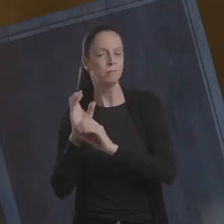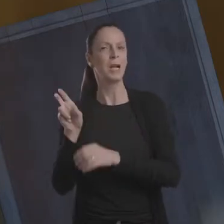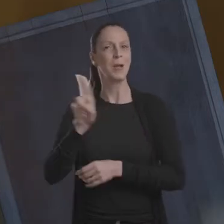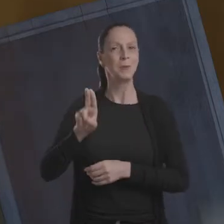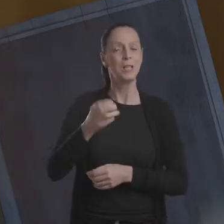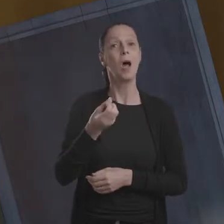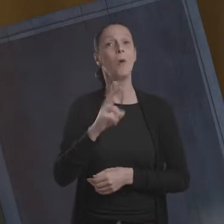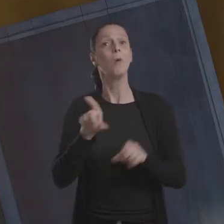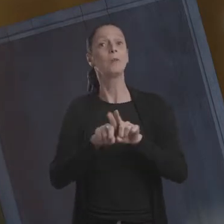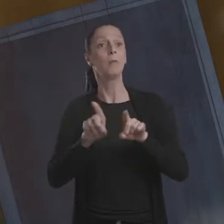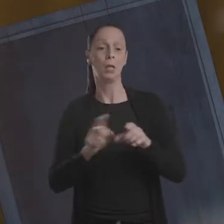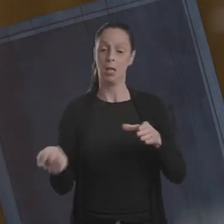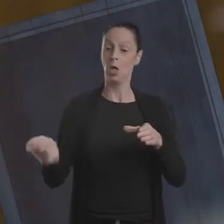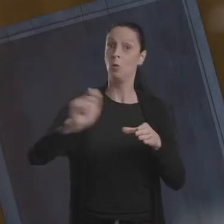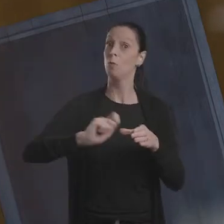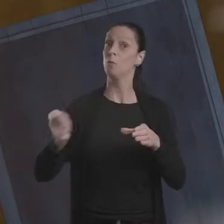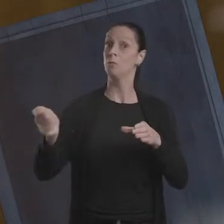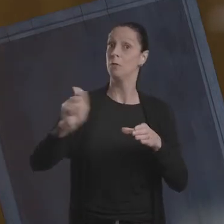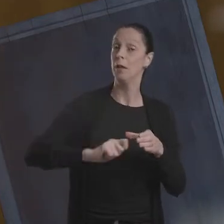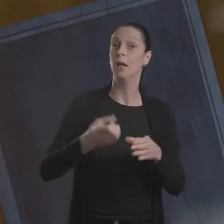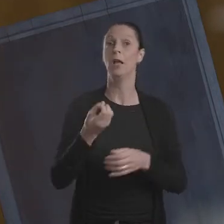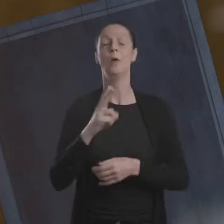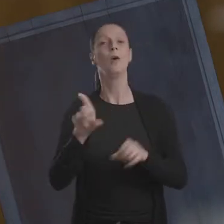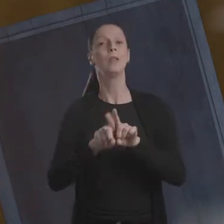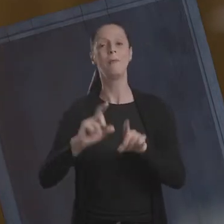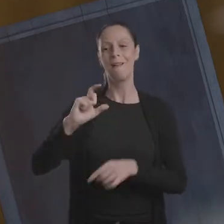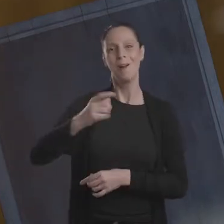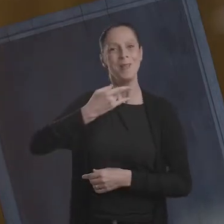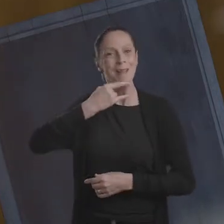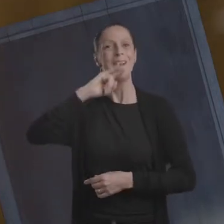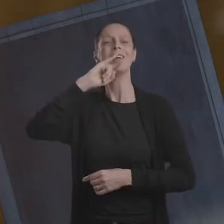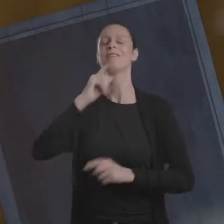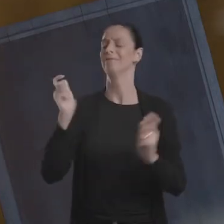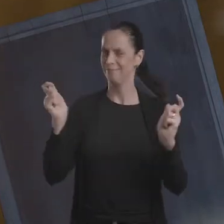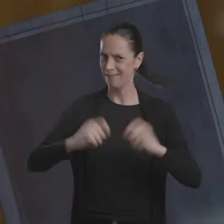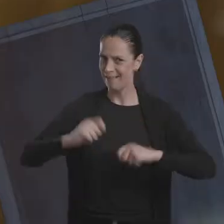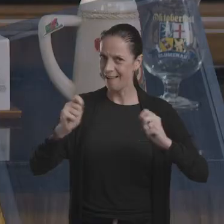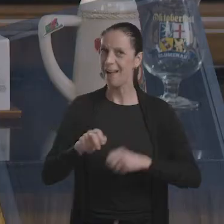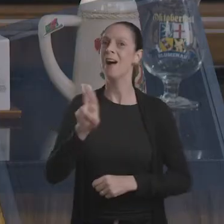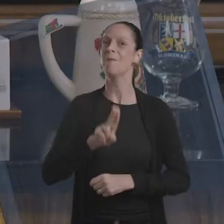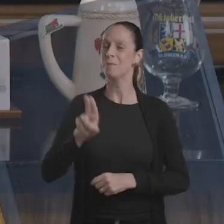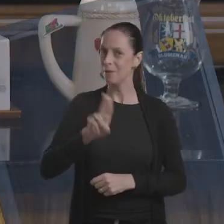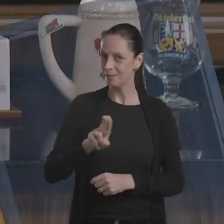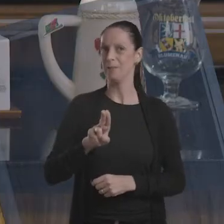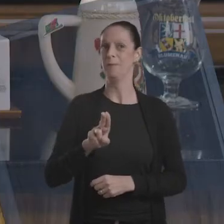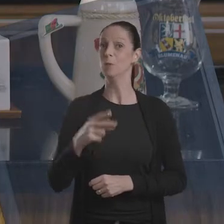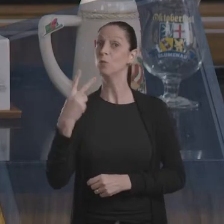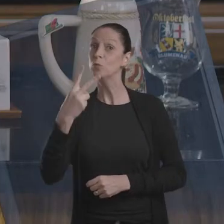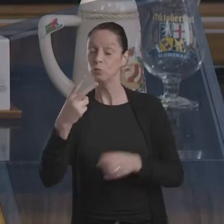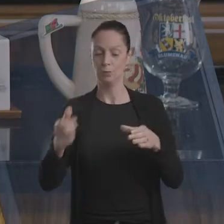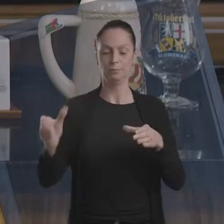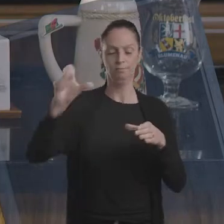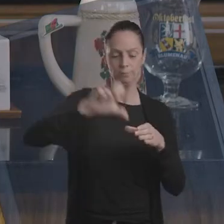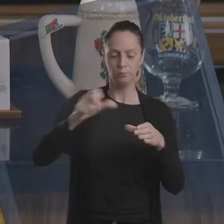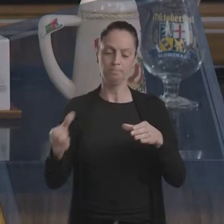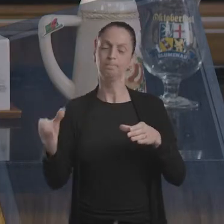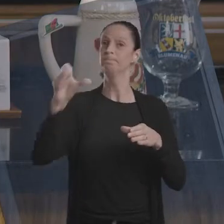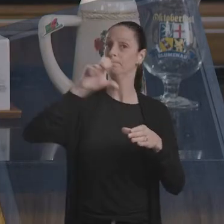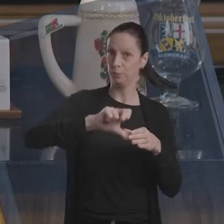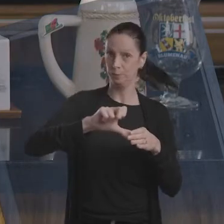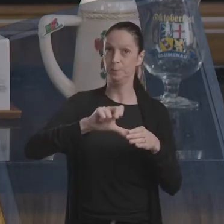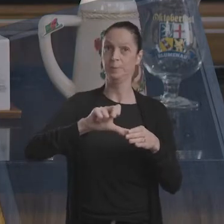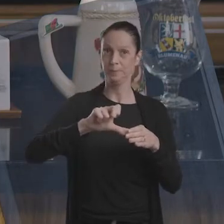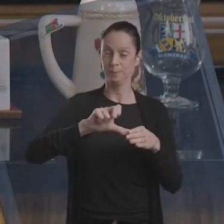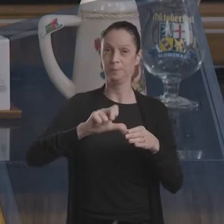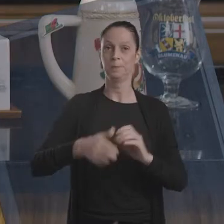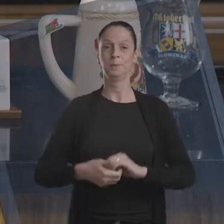dosador, colher, um copinho de cachaça. São duas medidas para cada tangerina.